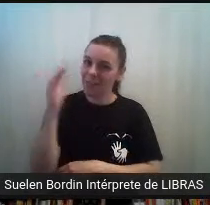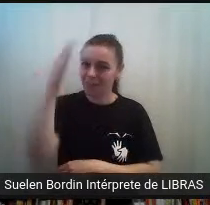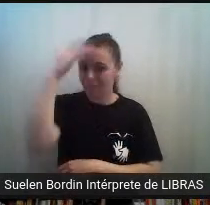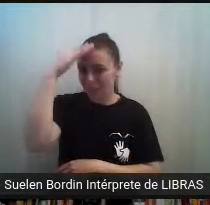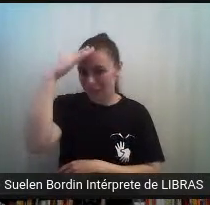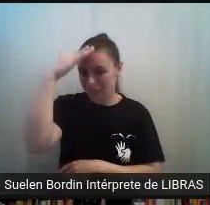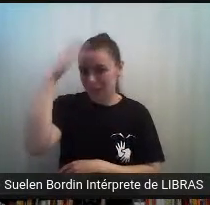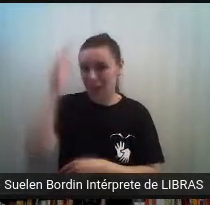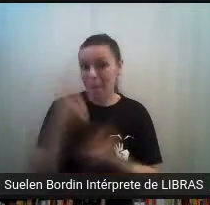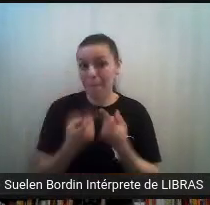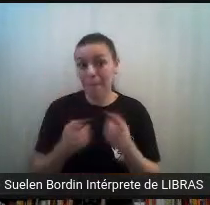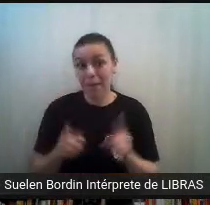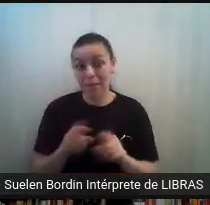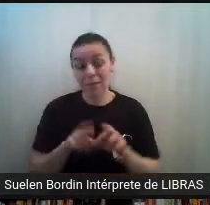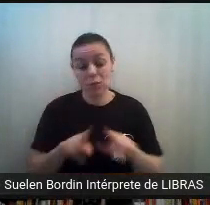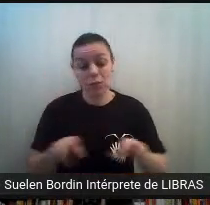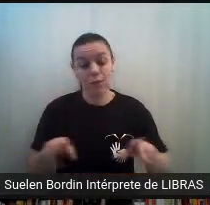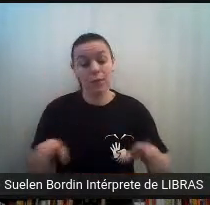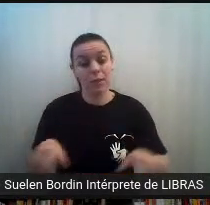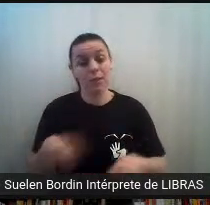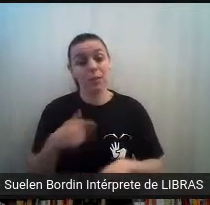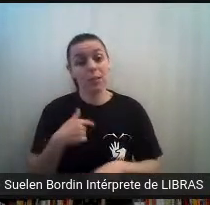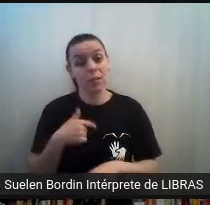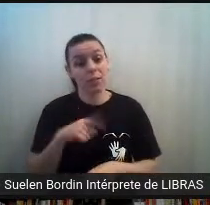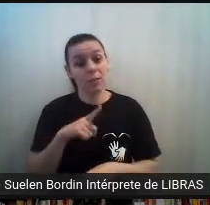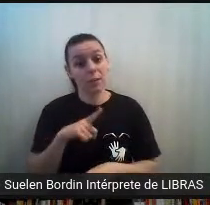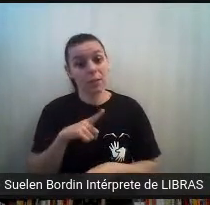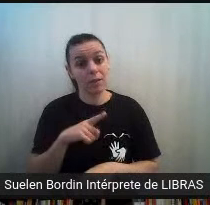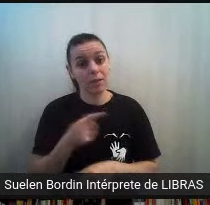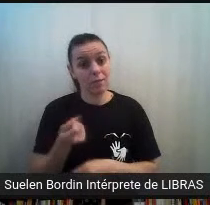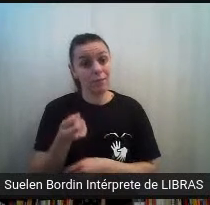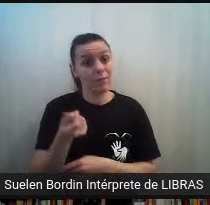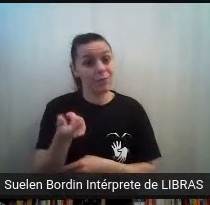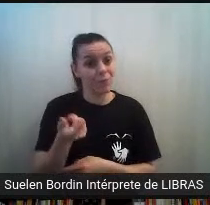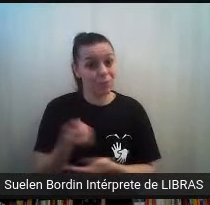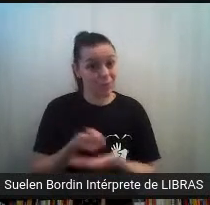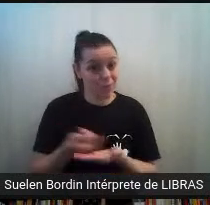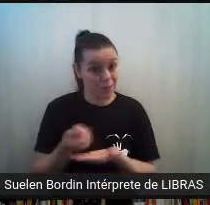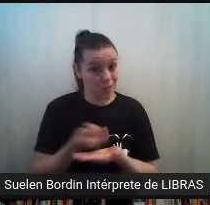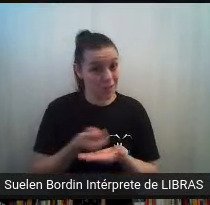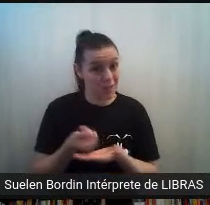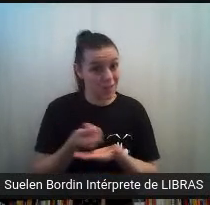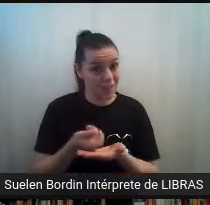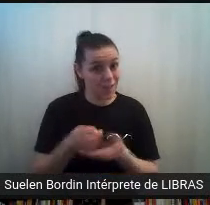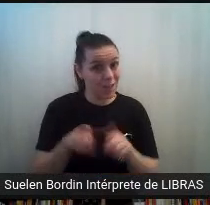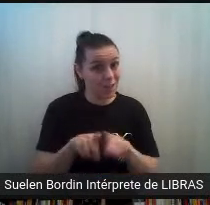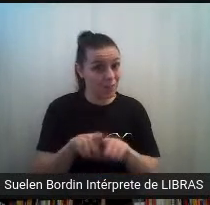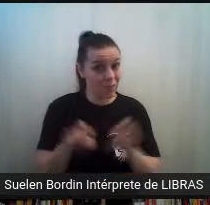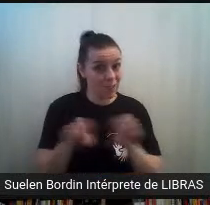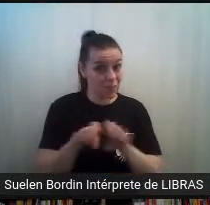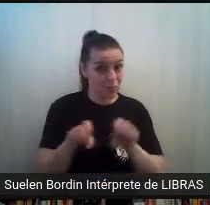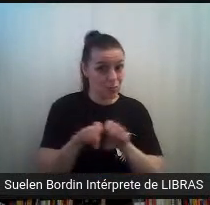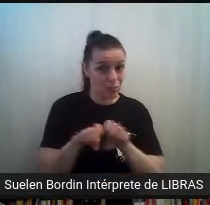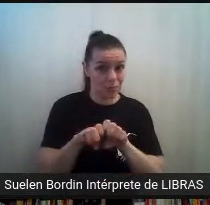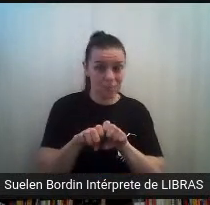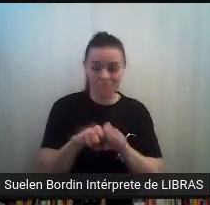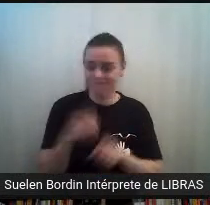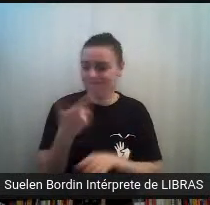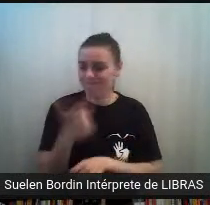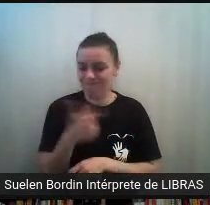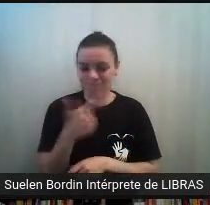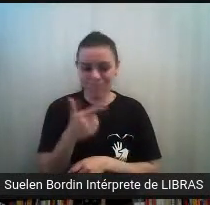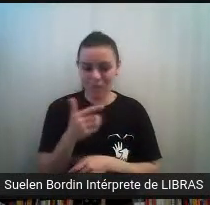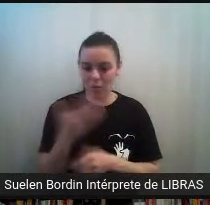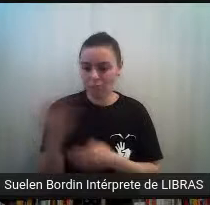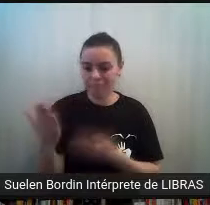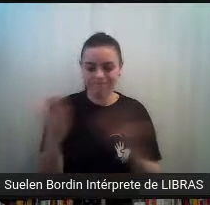infelizmente, a maior diferença que eu sinto é em termos de investimento e estrutura. Não tem como comparar, se você